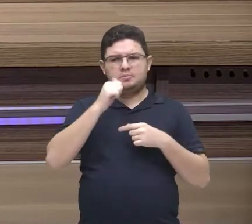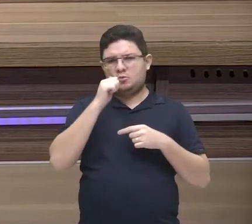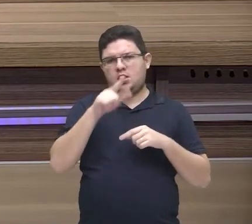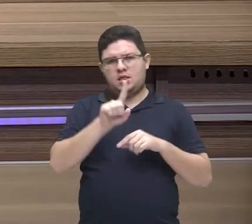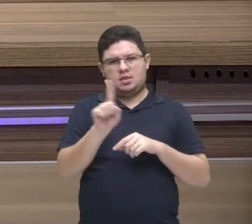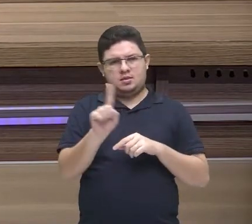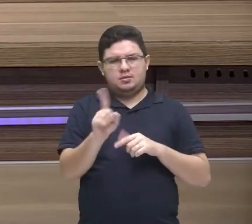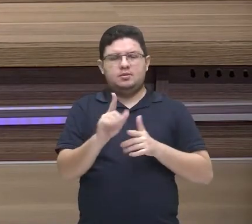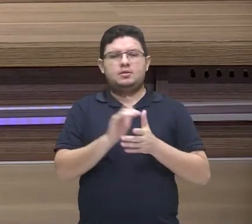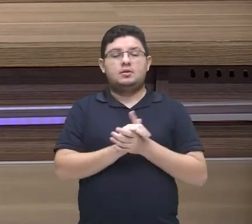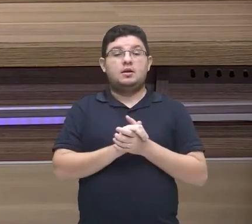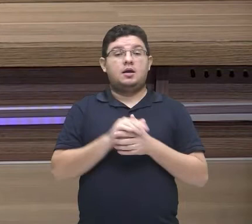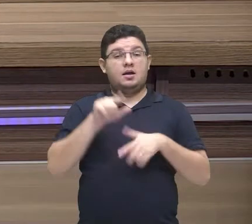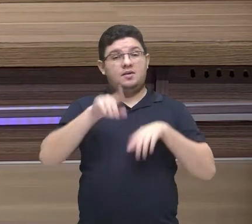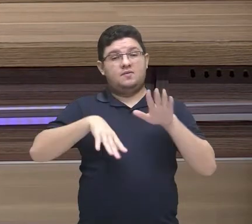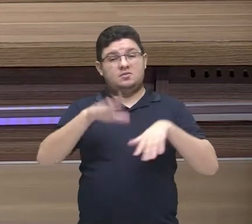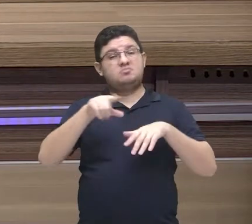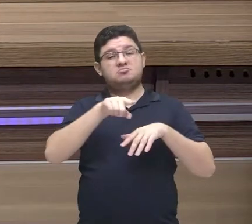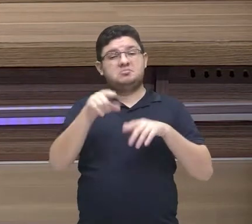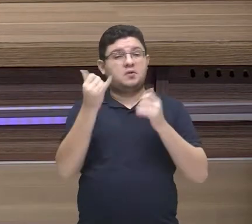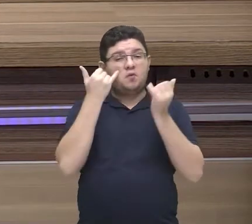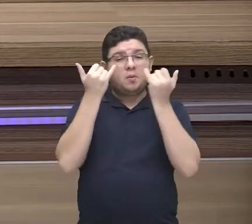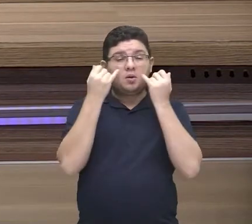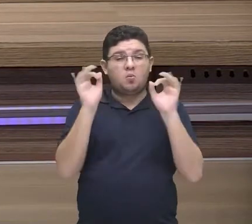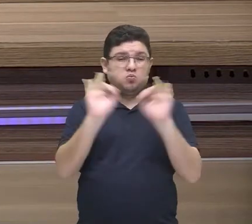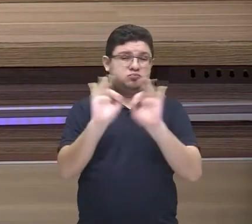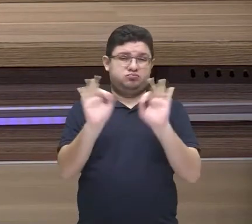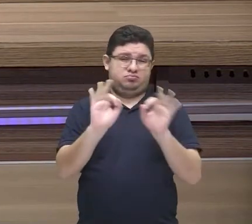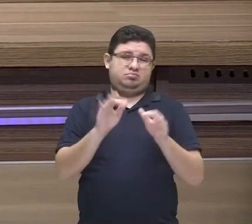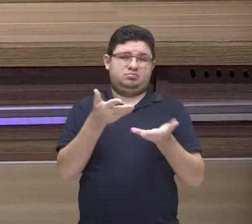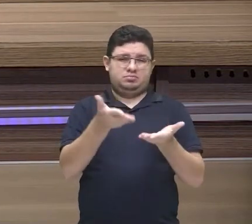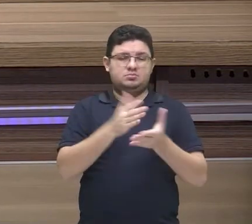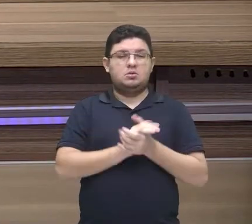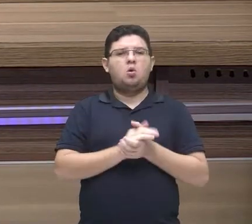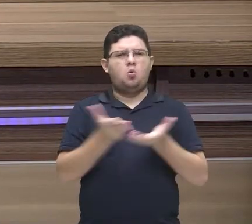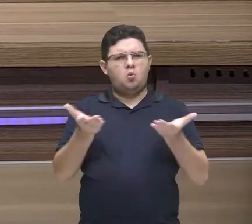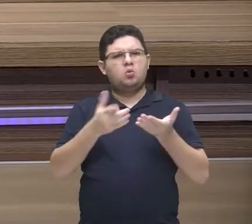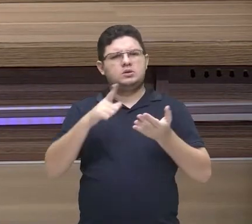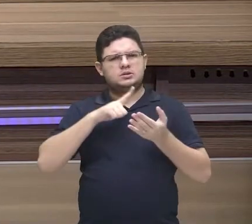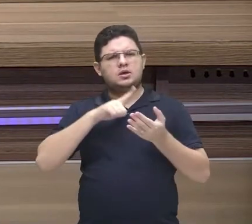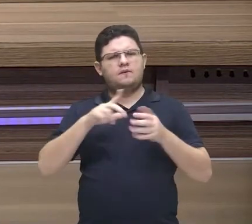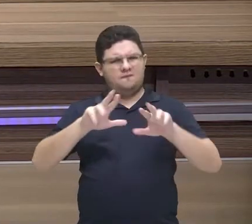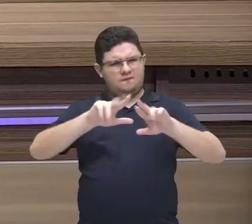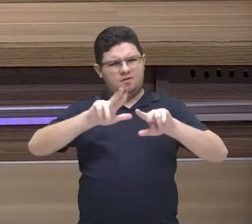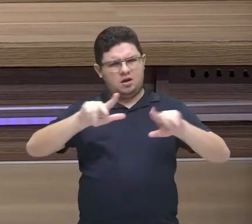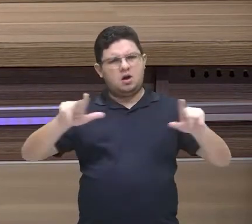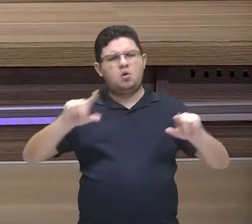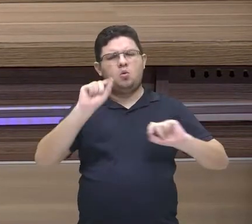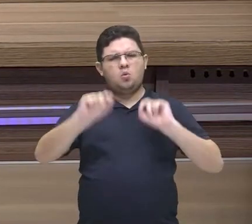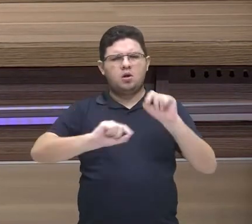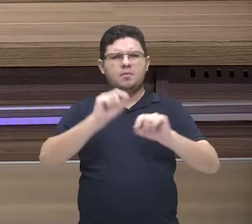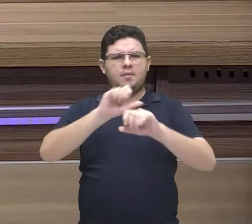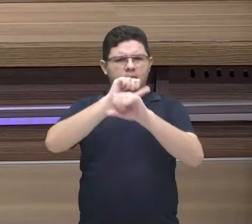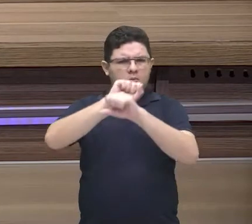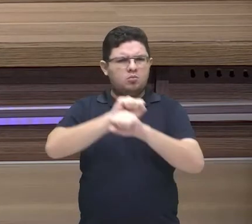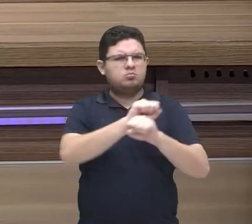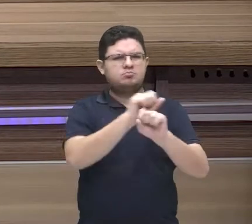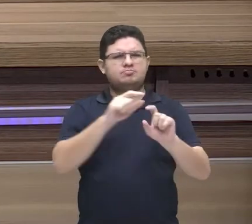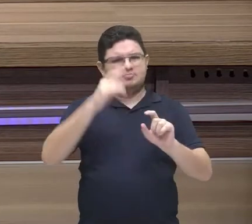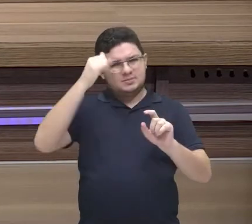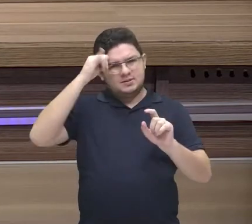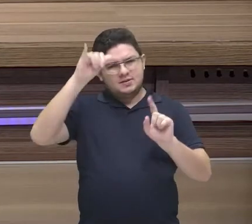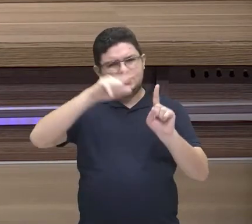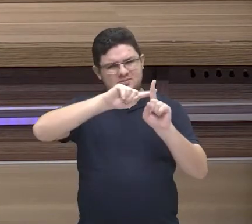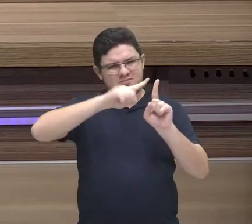o menino. Porque hoje, né, nós temos todos os métodos anticoncepcionais, a gente vê uma